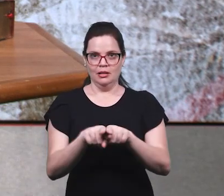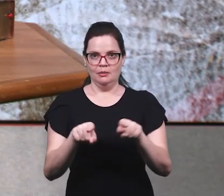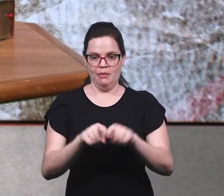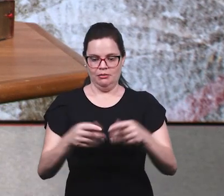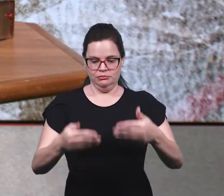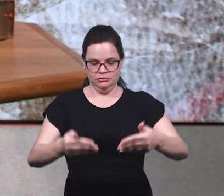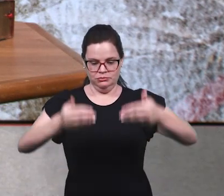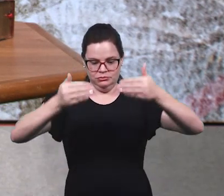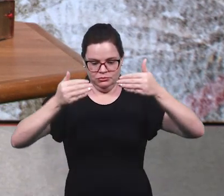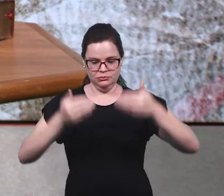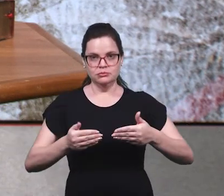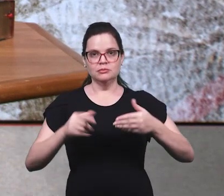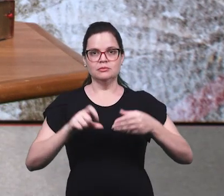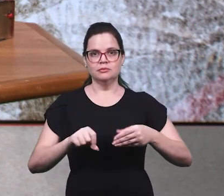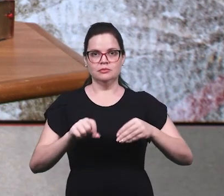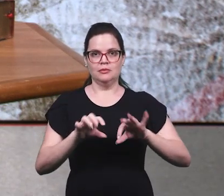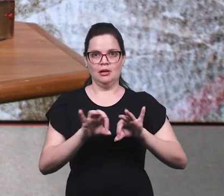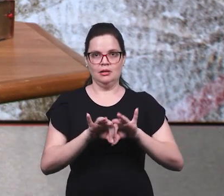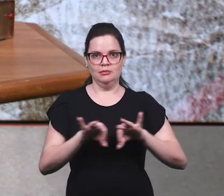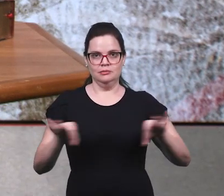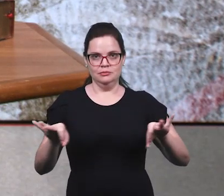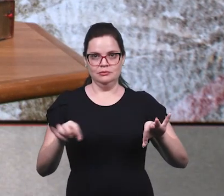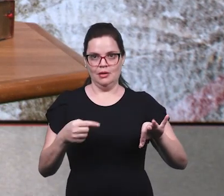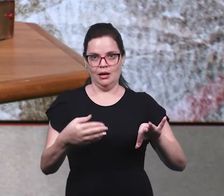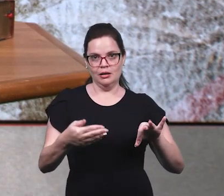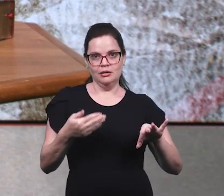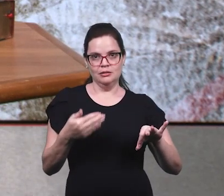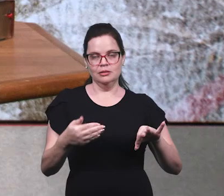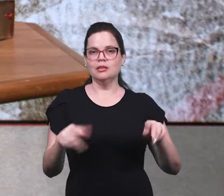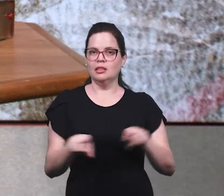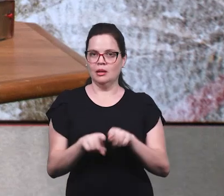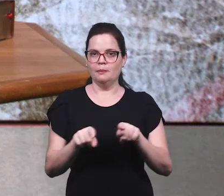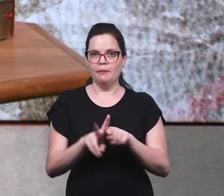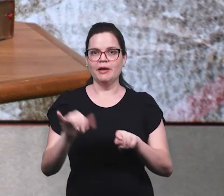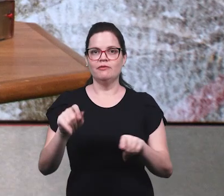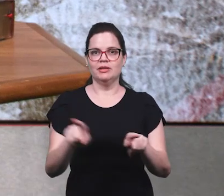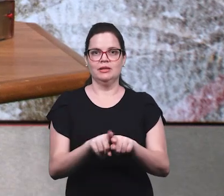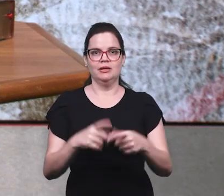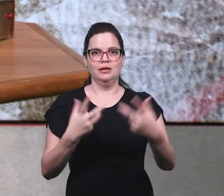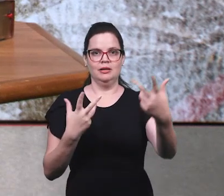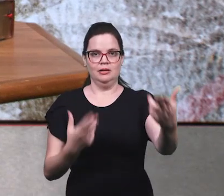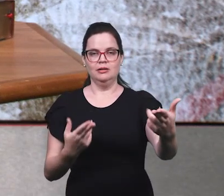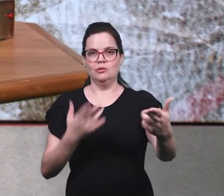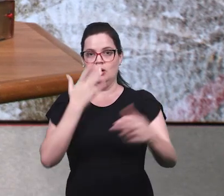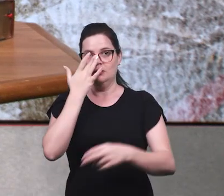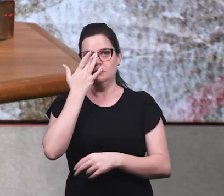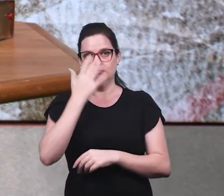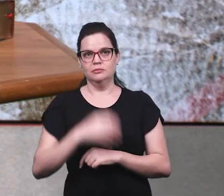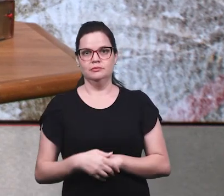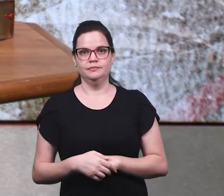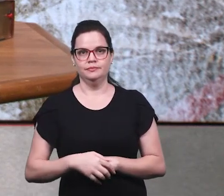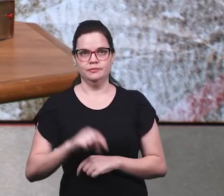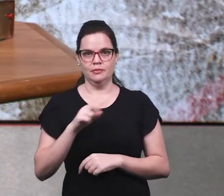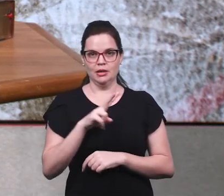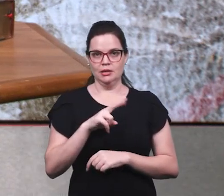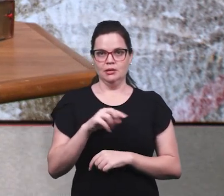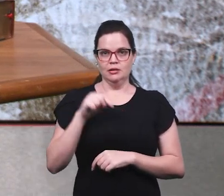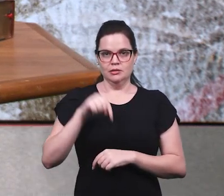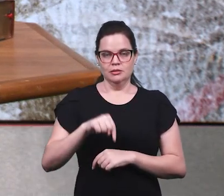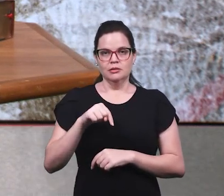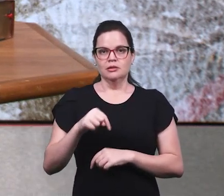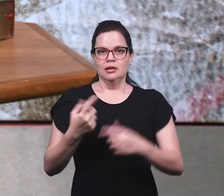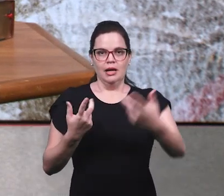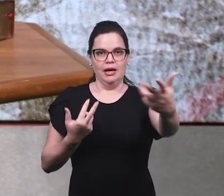Semelhantemente, a largura do pátio do lado oriental para o levante será de 50